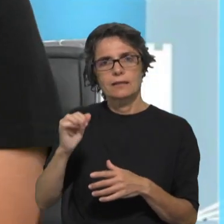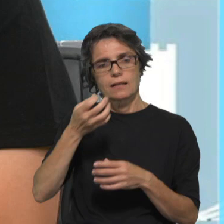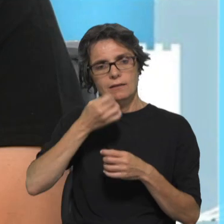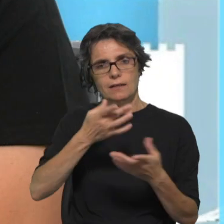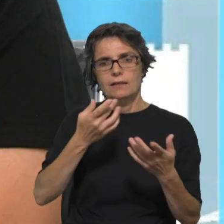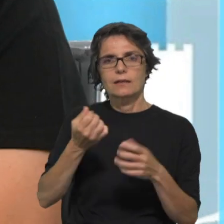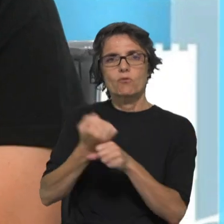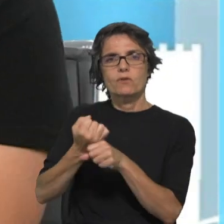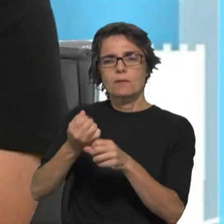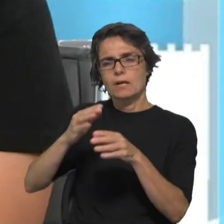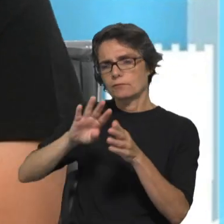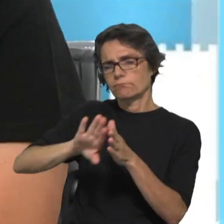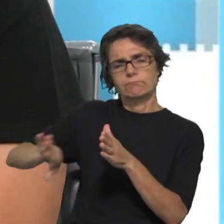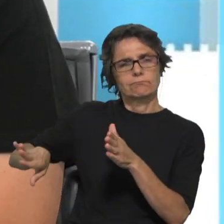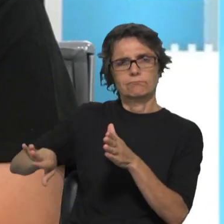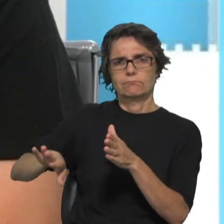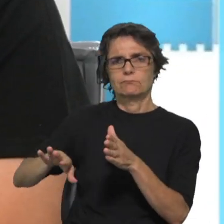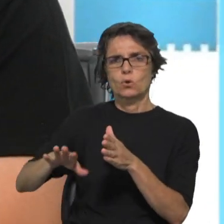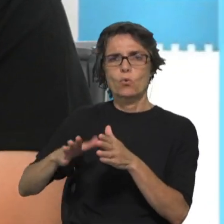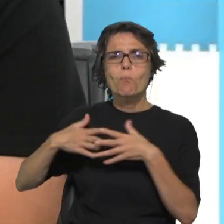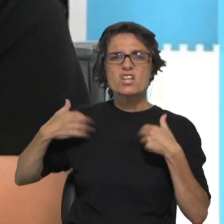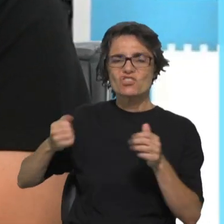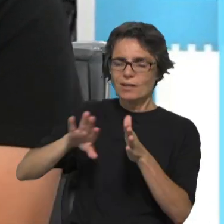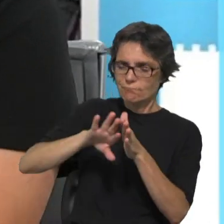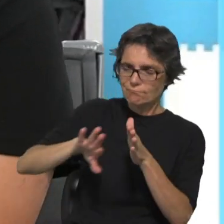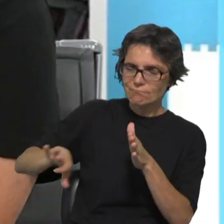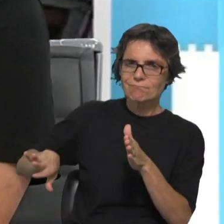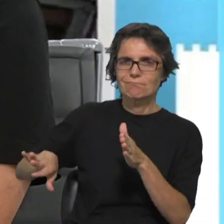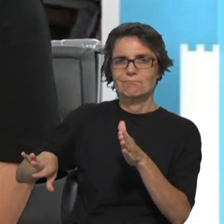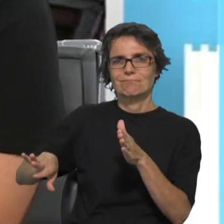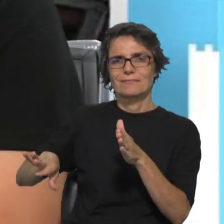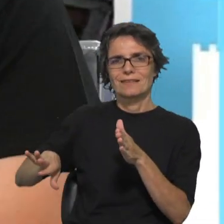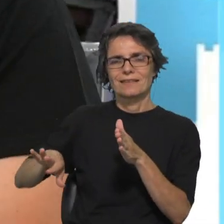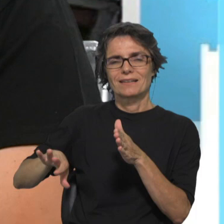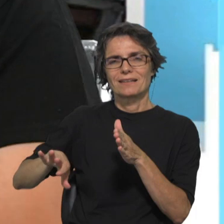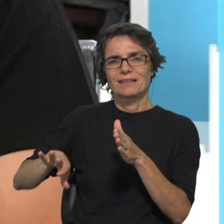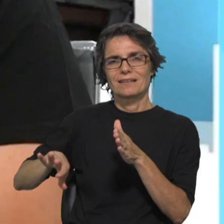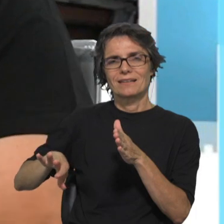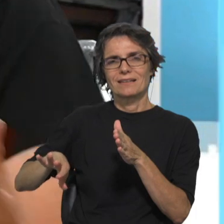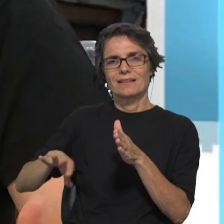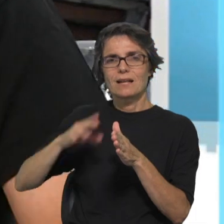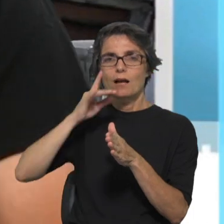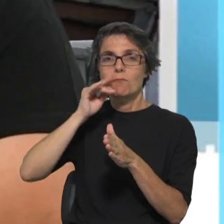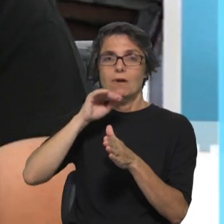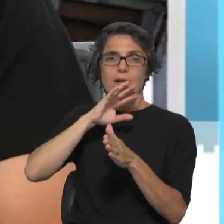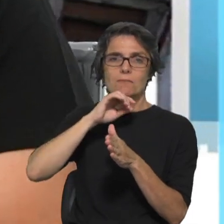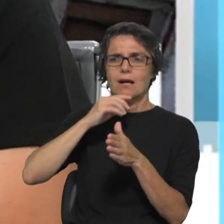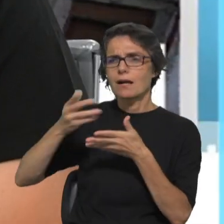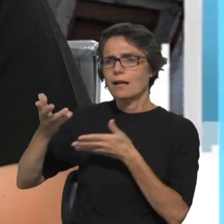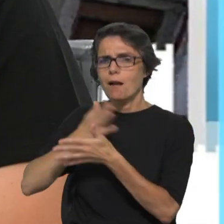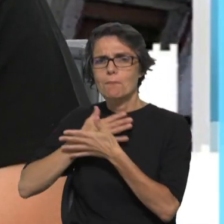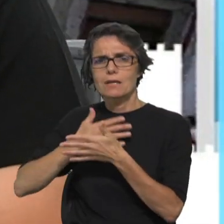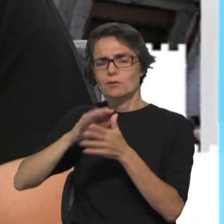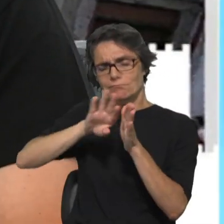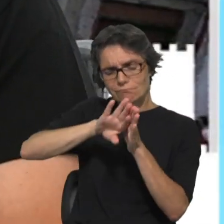seus trabalhos, algum do seu conforto, abandonam ou deixam um bocadinho os seus pais, as suas relações e tudo